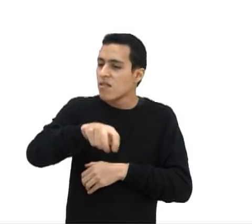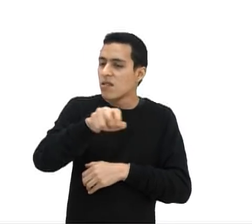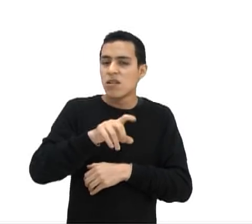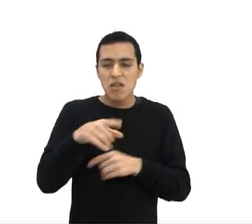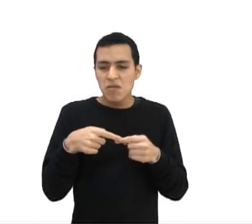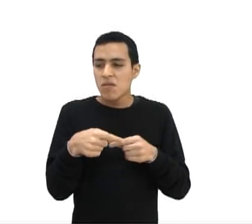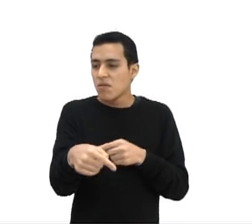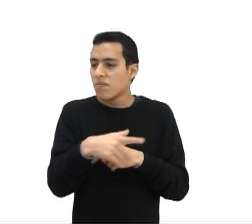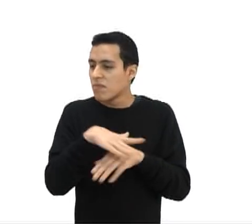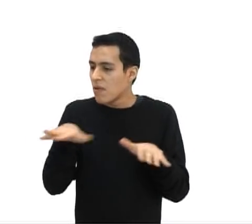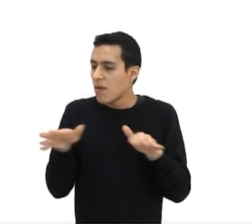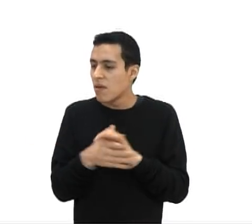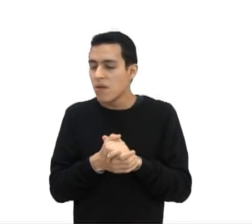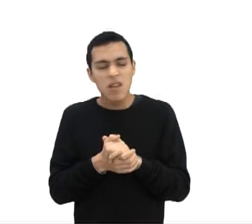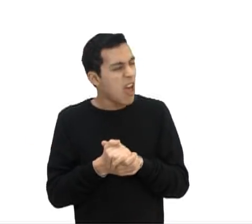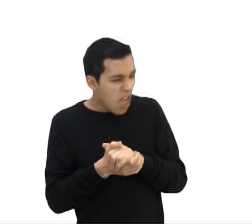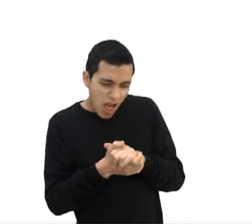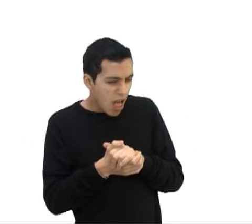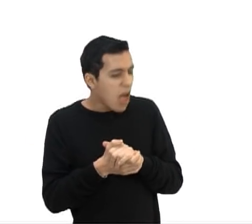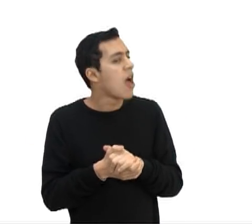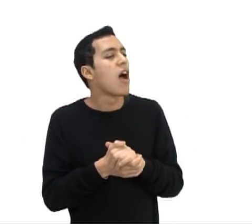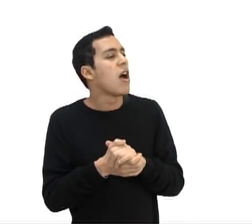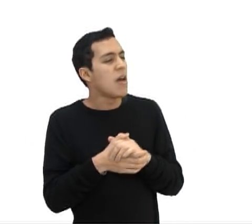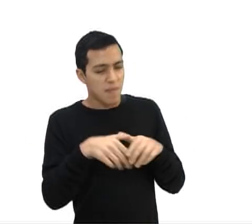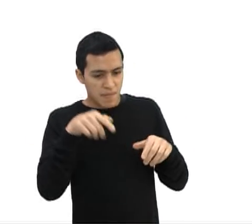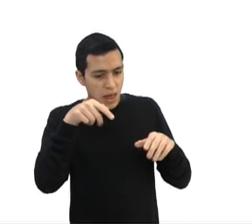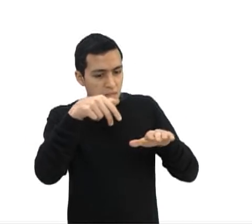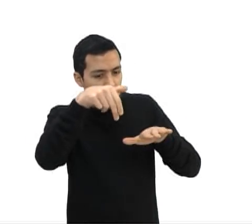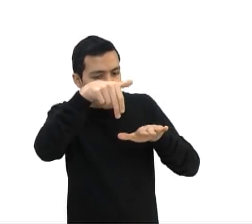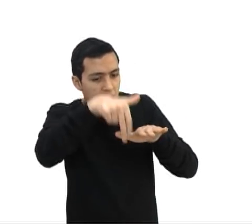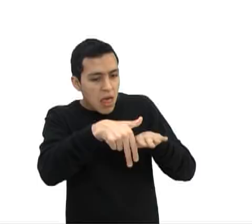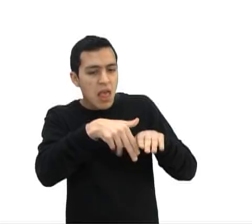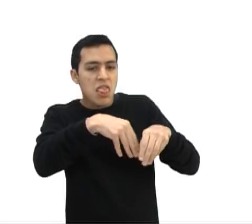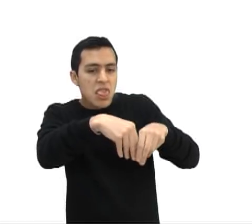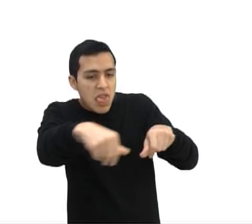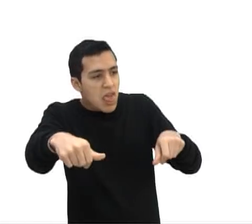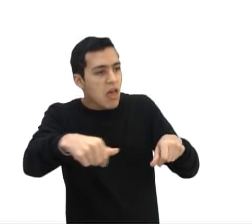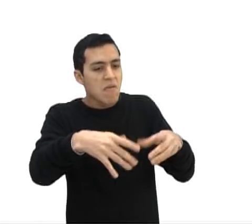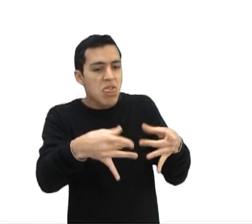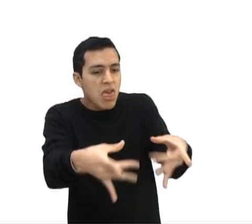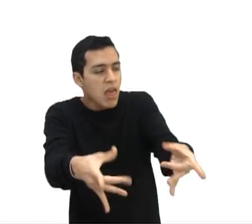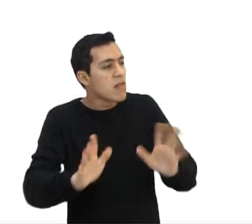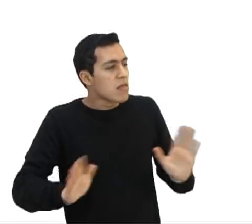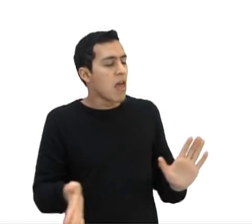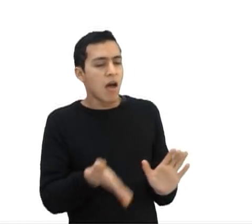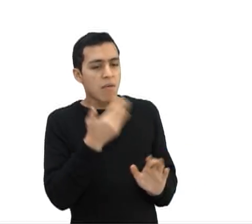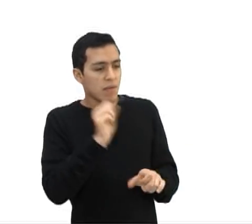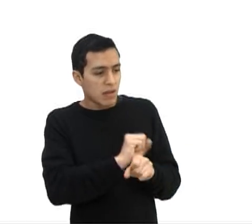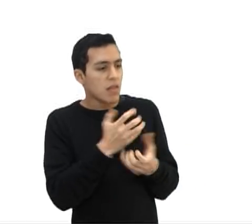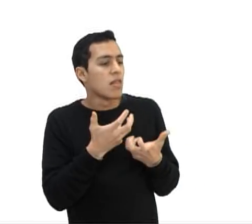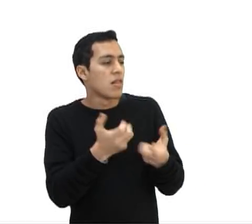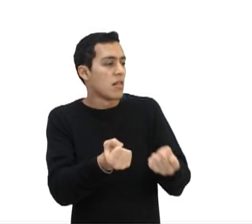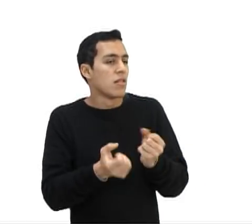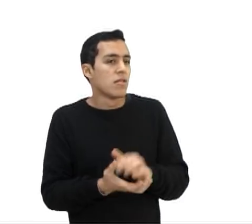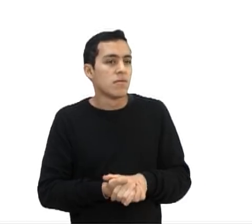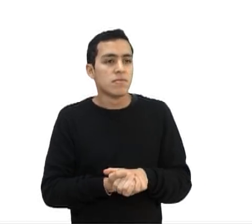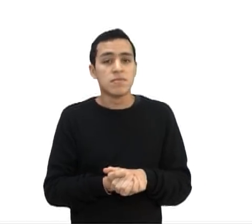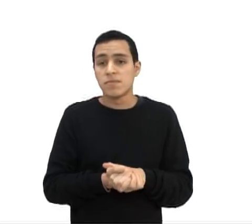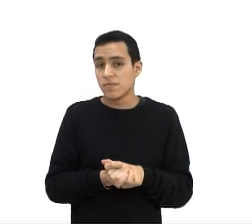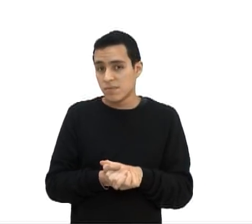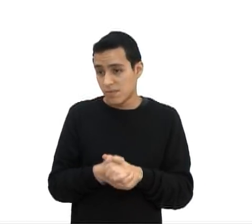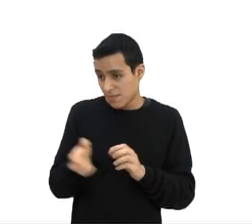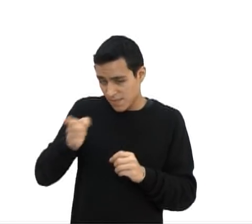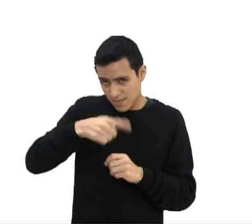só um pedacinho. O Tião, para ficar enterrada na lama? Não, senhora, vamos esperar estiar.